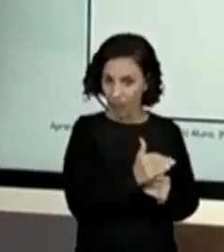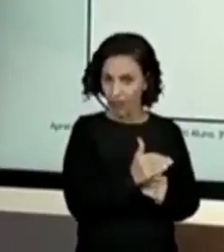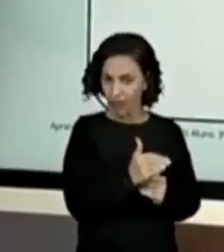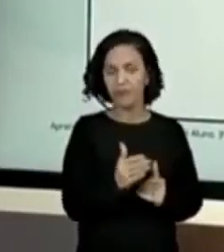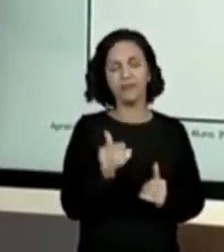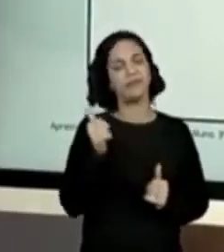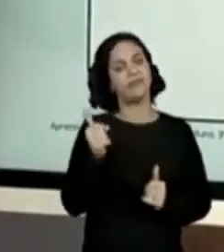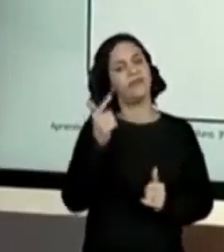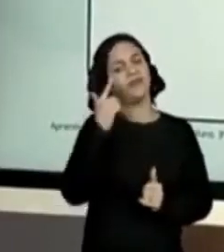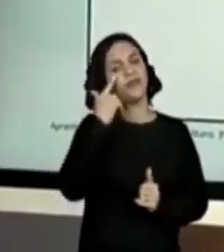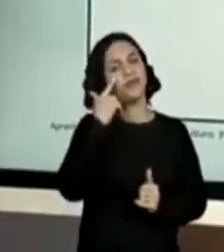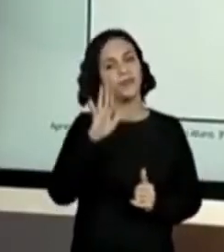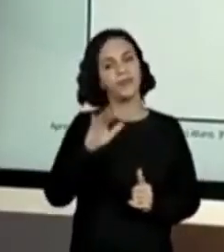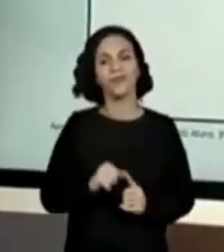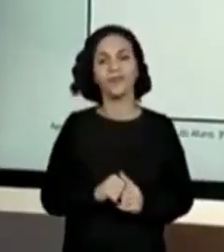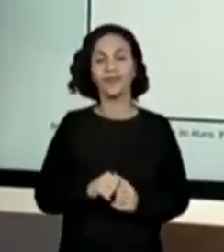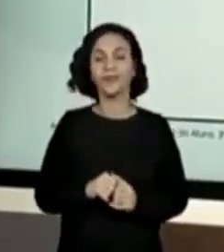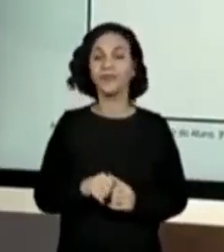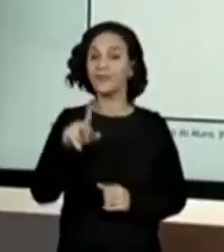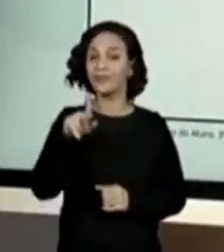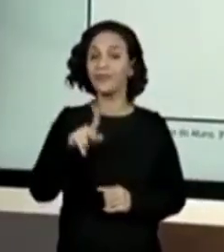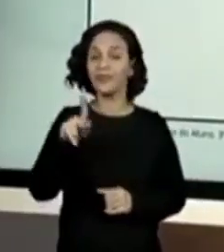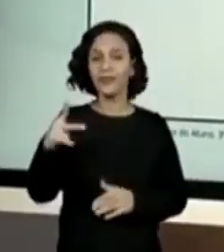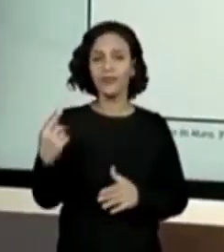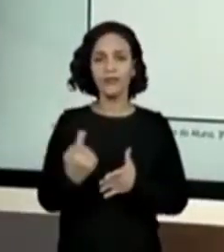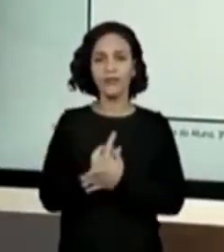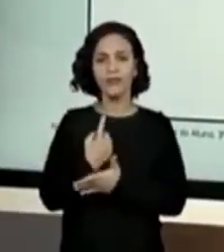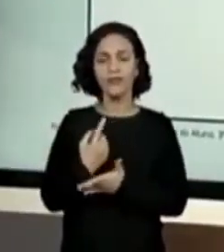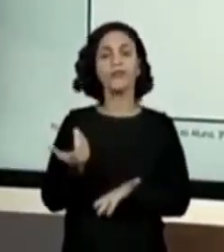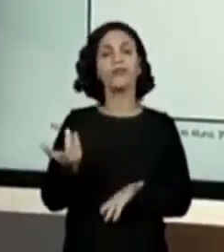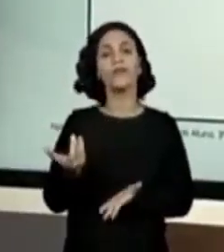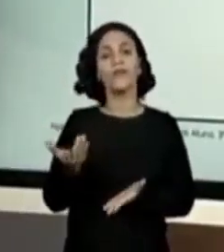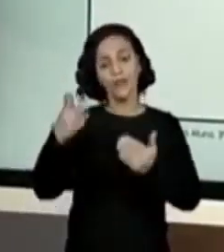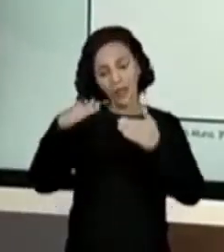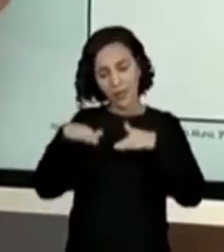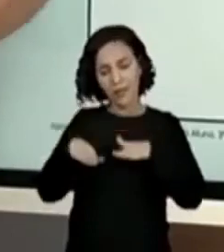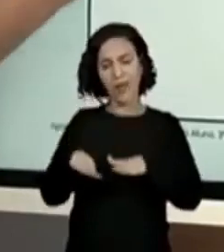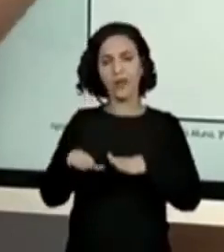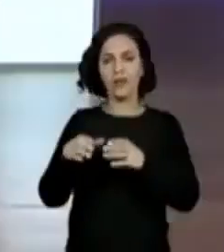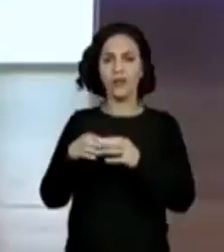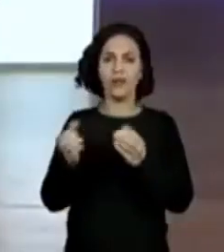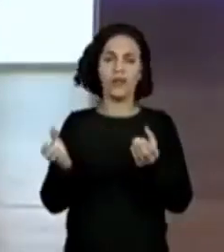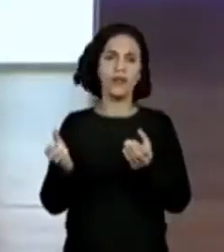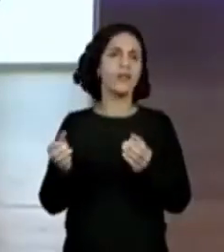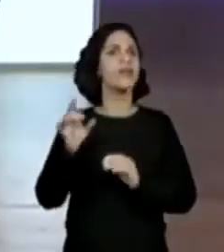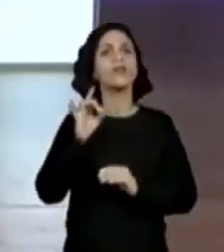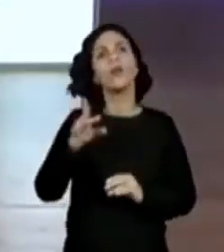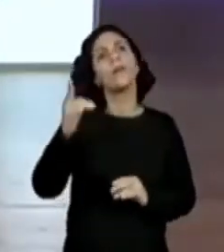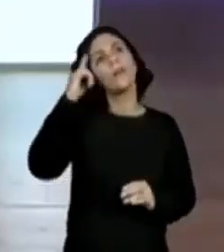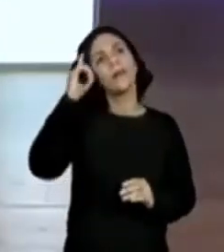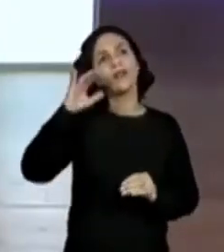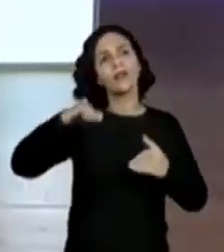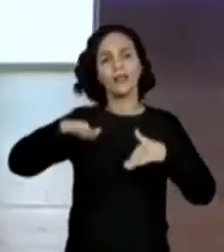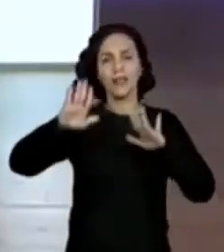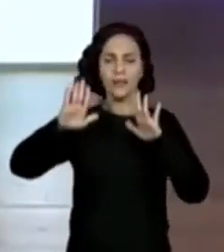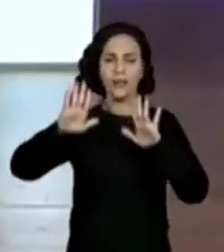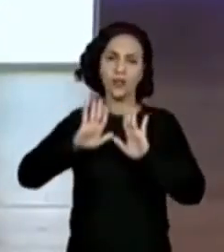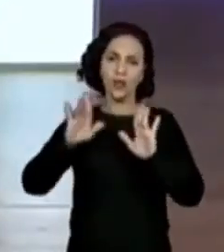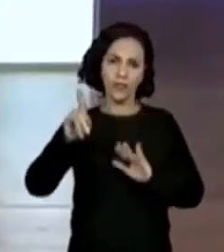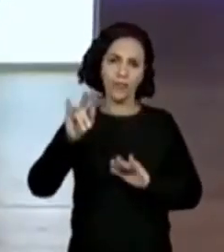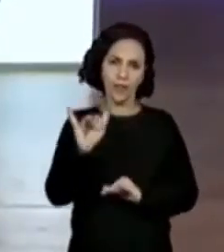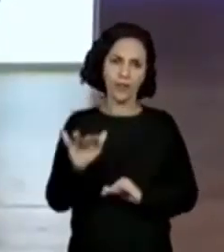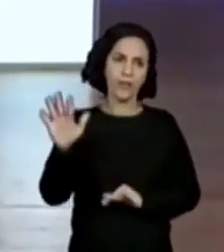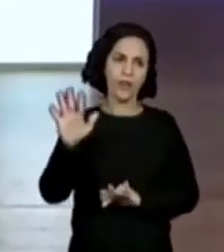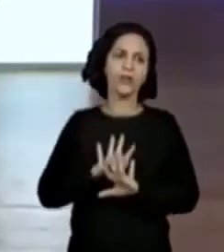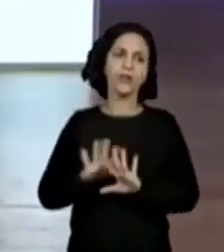tá? A professora está perguntando dos caquis que estão embaixo. A gente vai considerar apenas os que estão em cima nessa imagem, tá